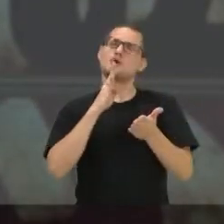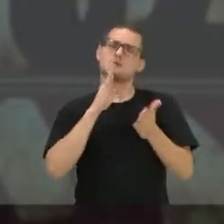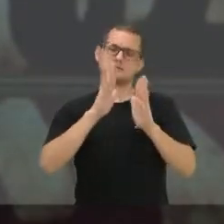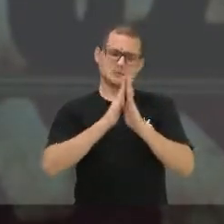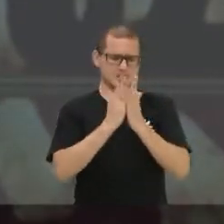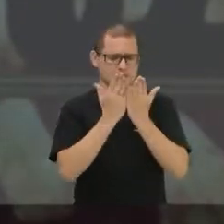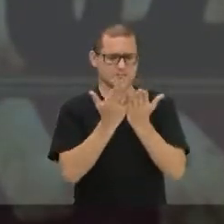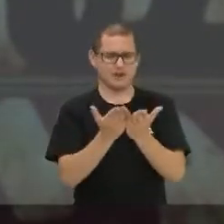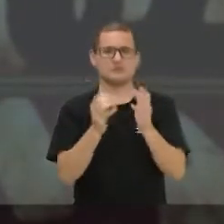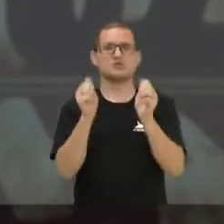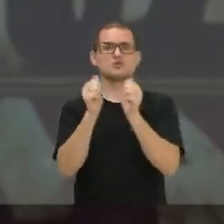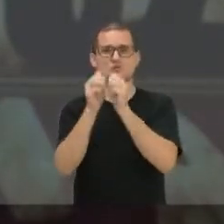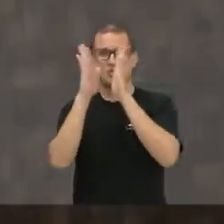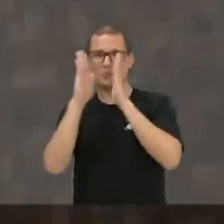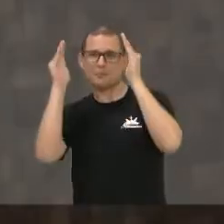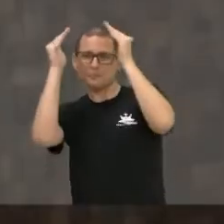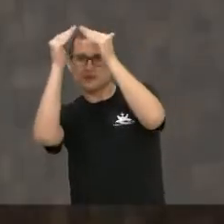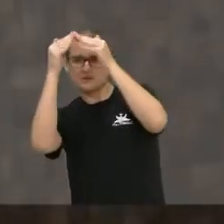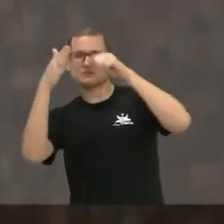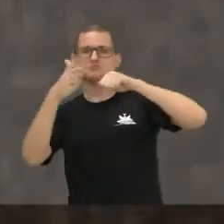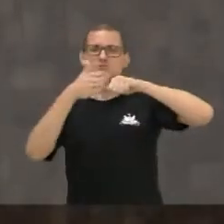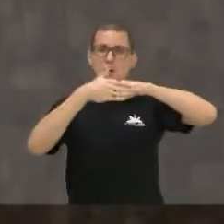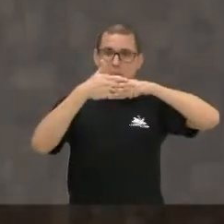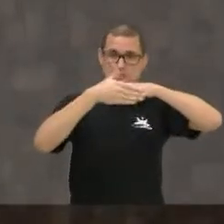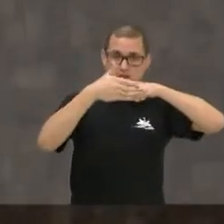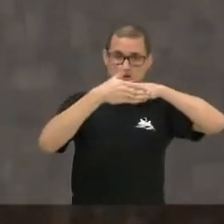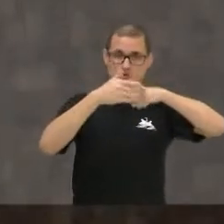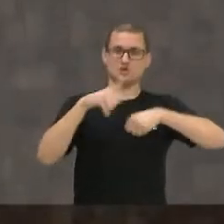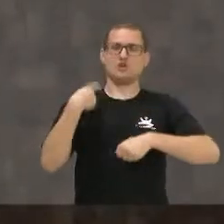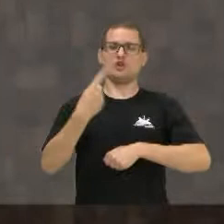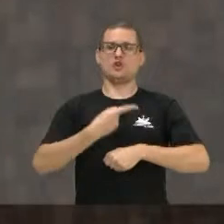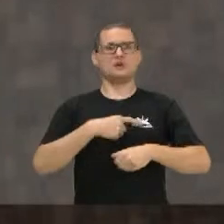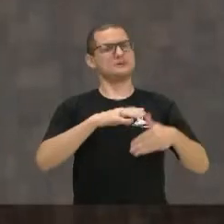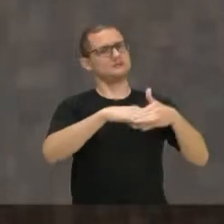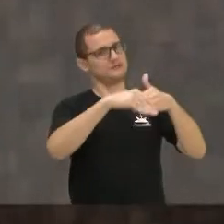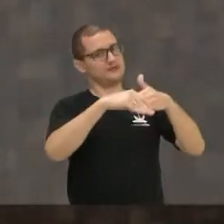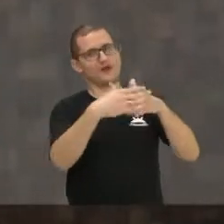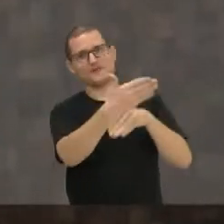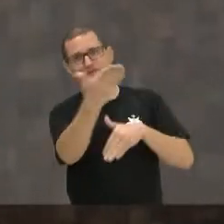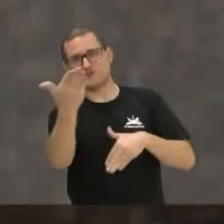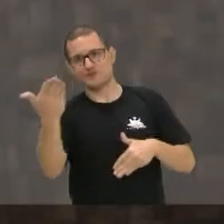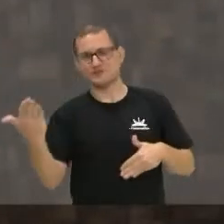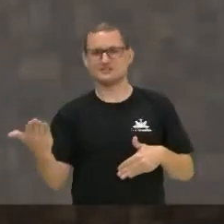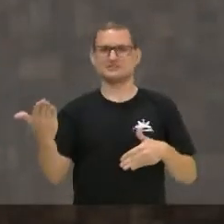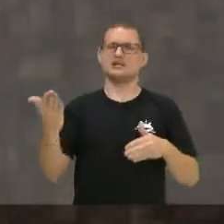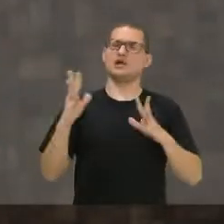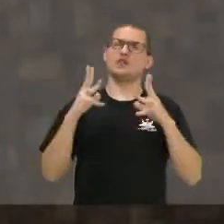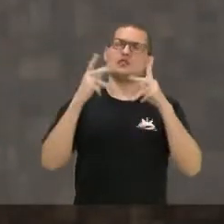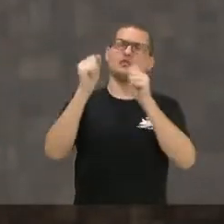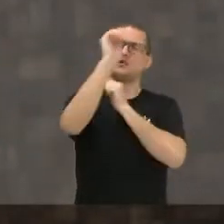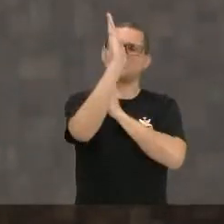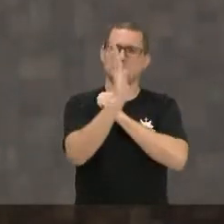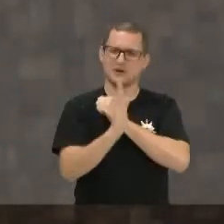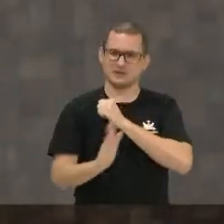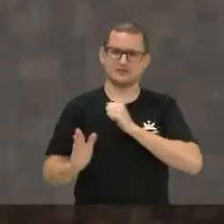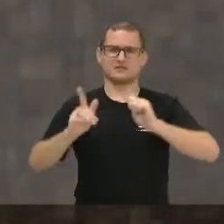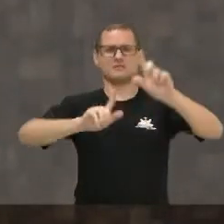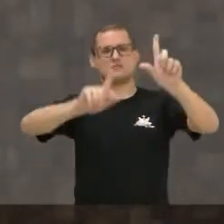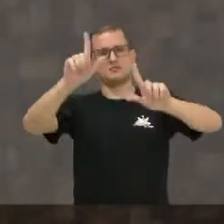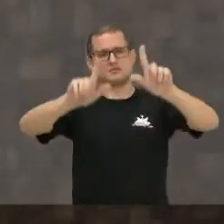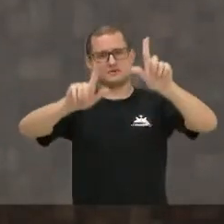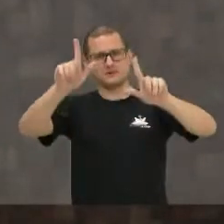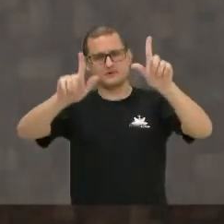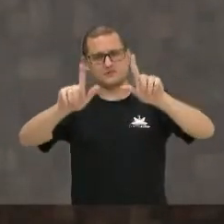josé antonio peruzzo a nossa saudação nosso carinho a você que nos acompanha em todo o brasil via satélite